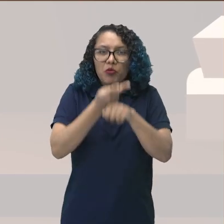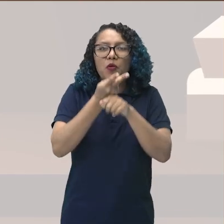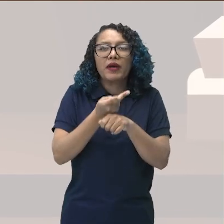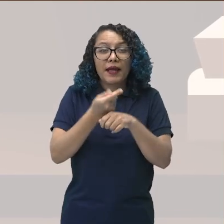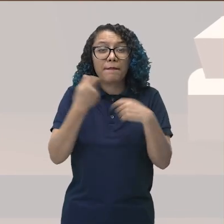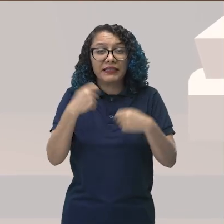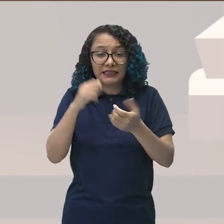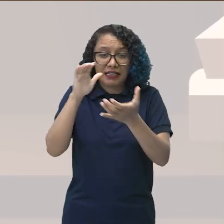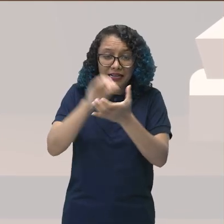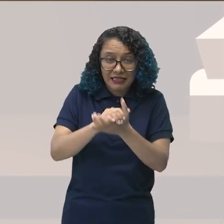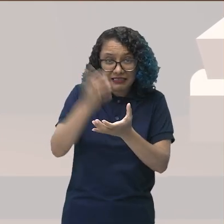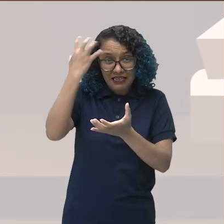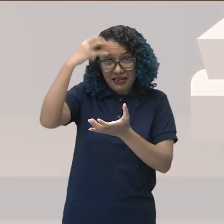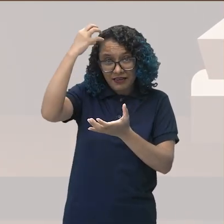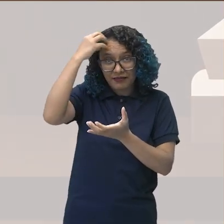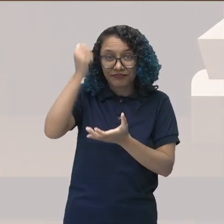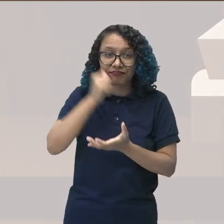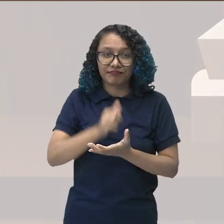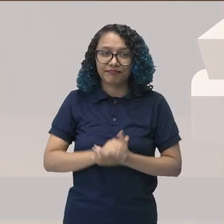de Tebas.